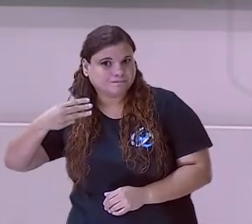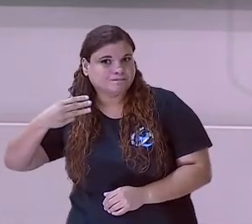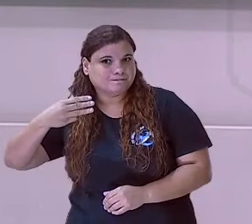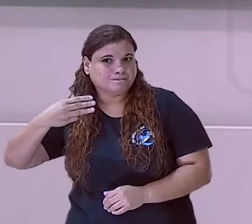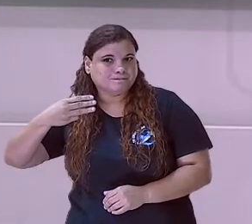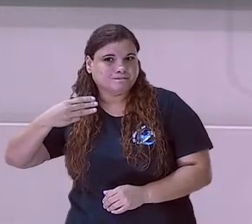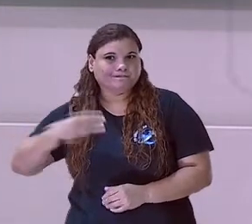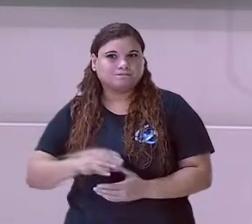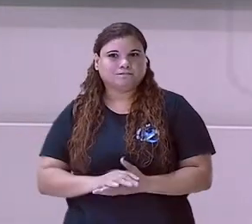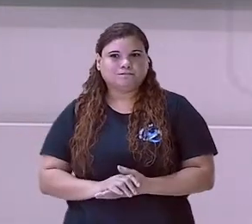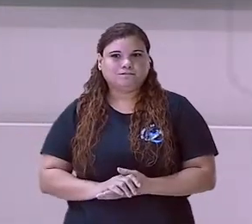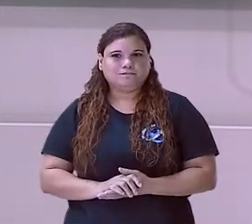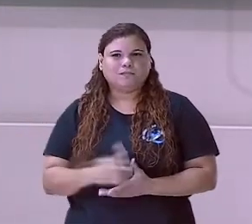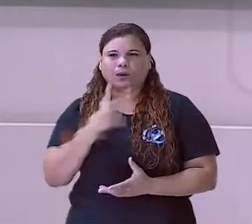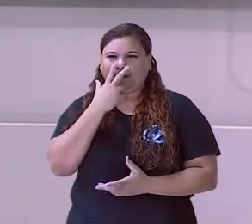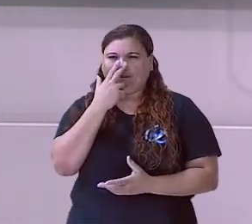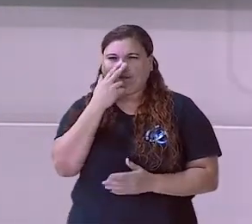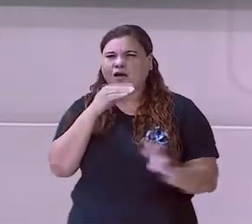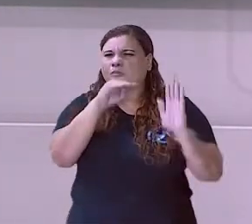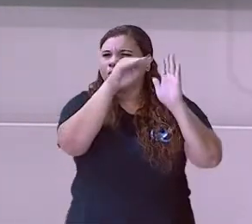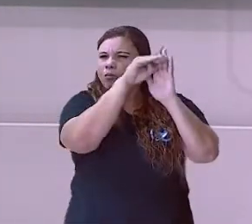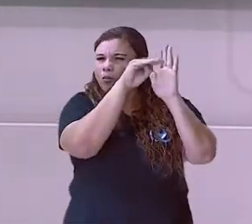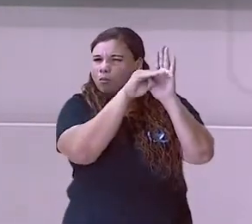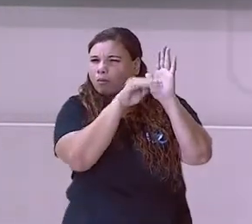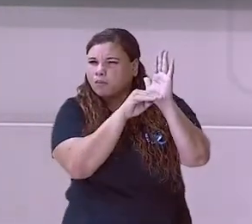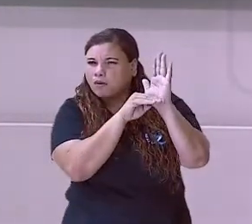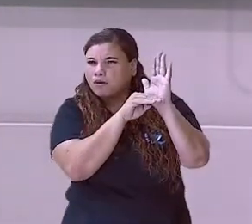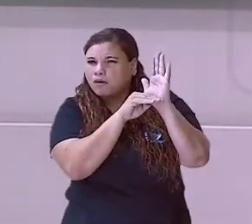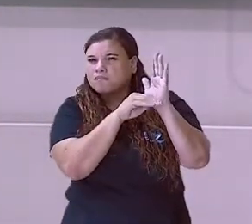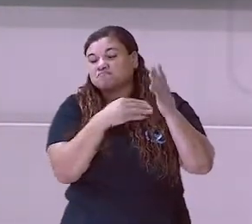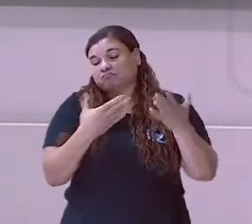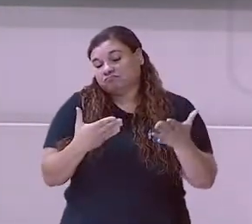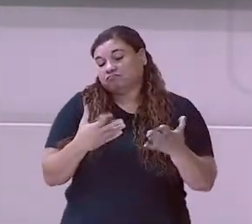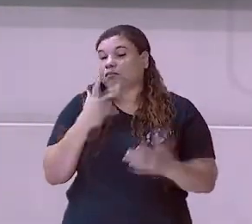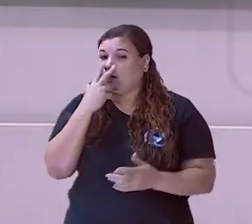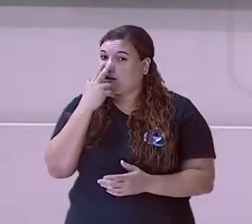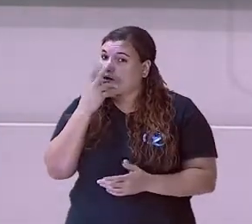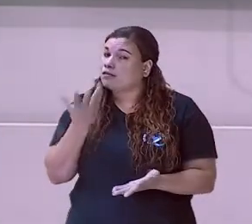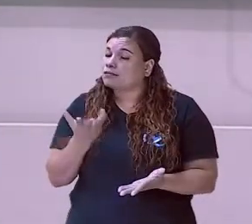Parece classificação, né? O pódio, primeiro lugar, segundo.